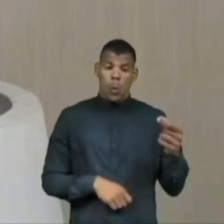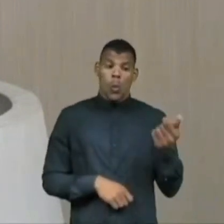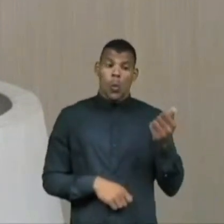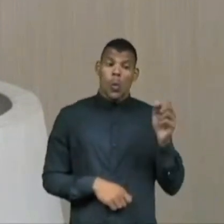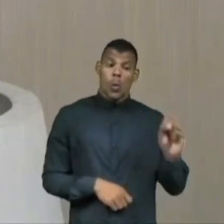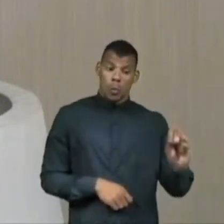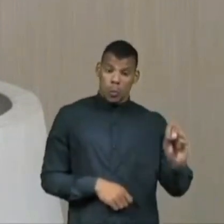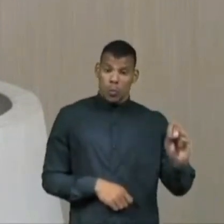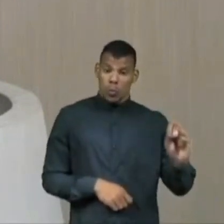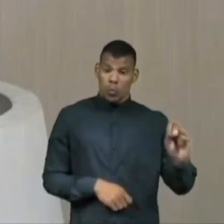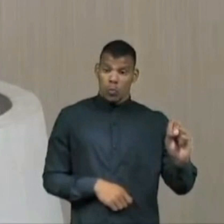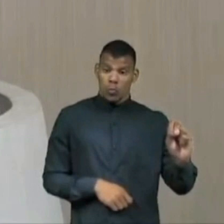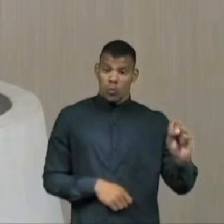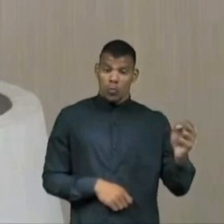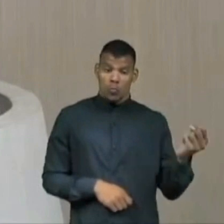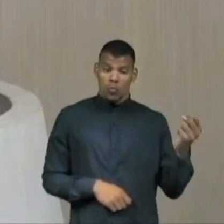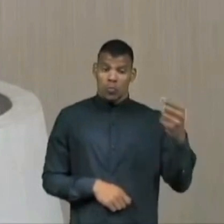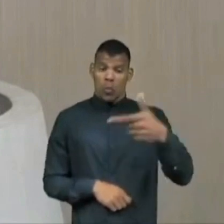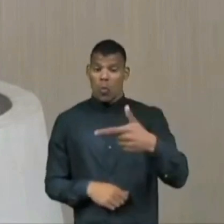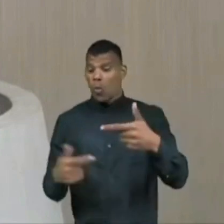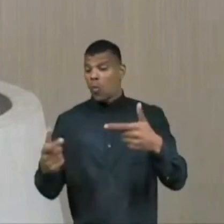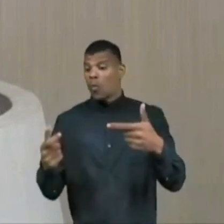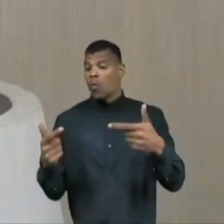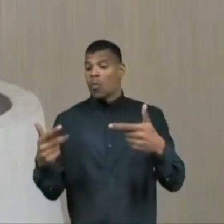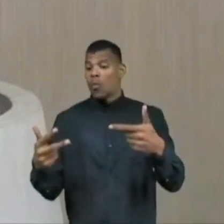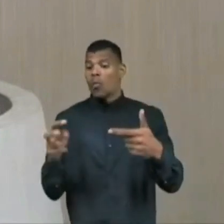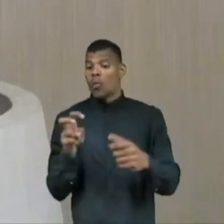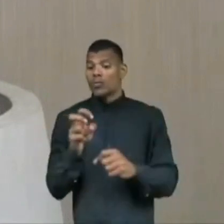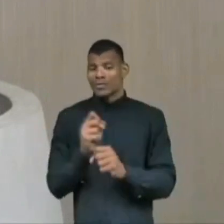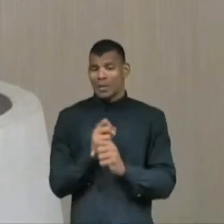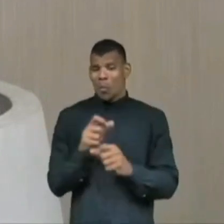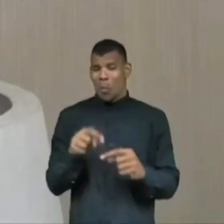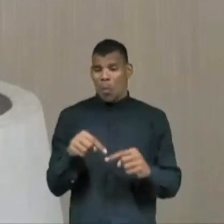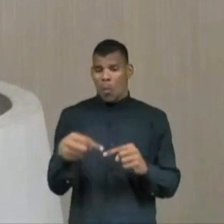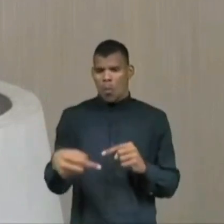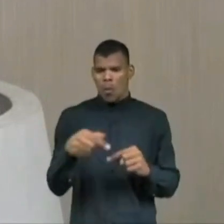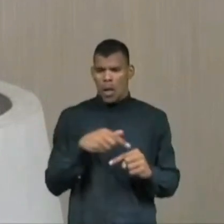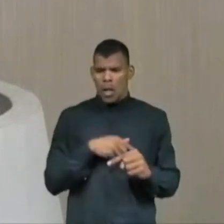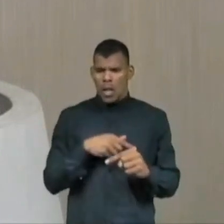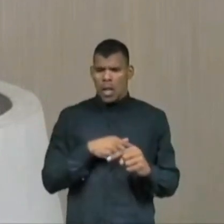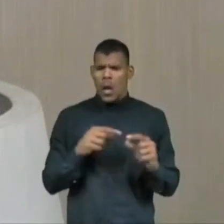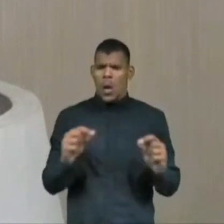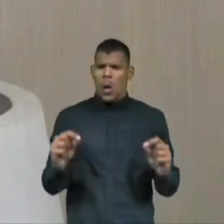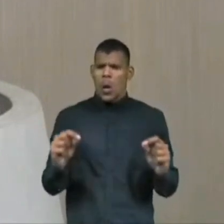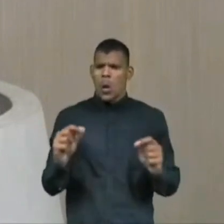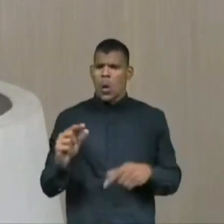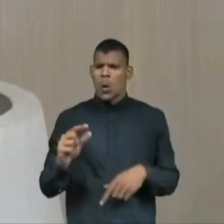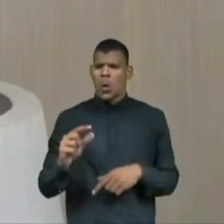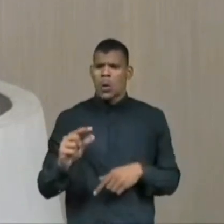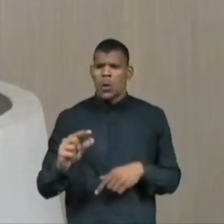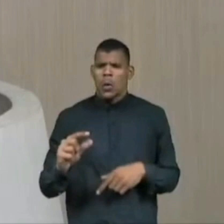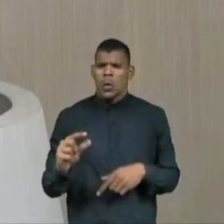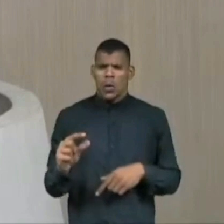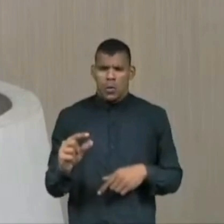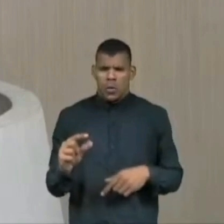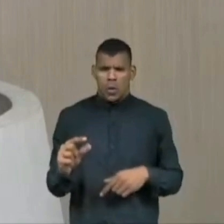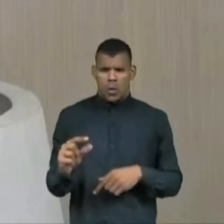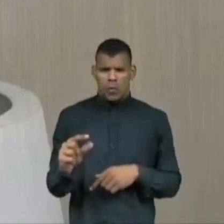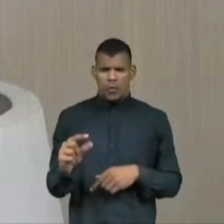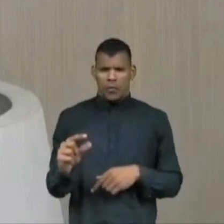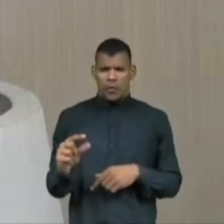2018. 5 anos depois de uma pandemia, de um